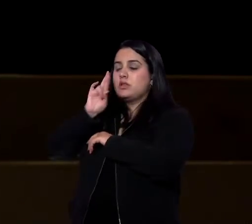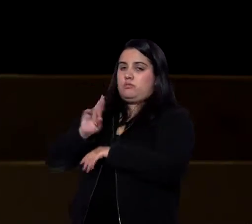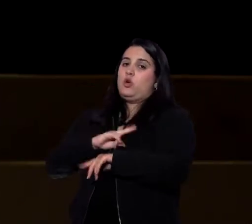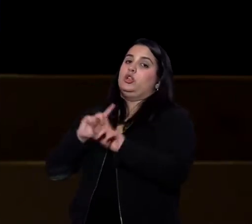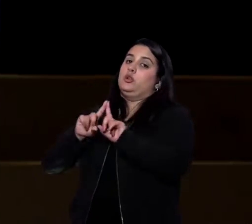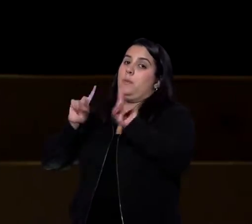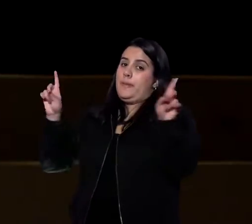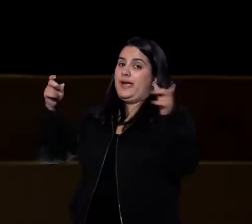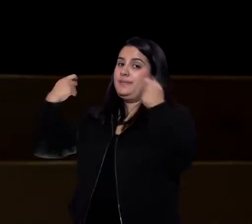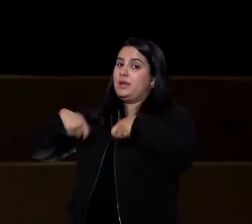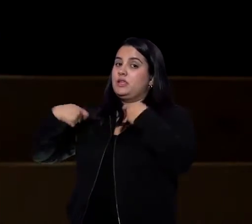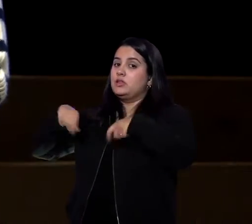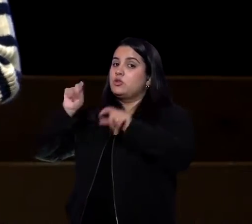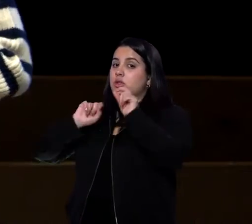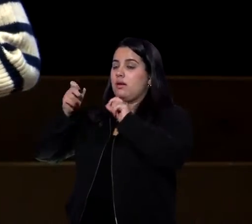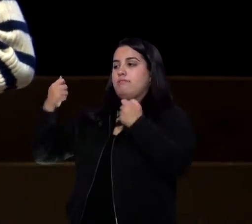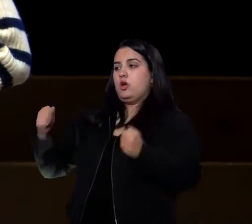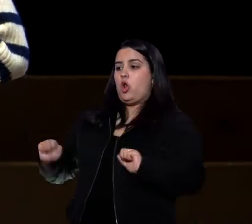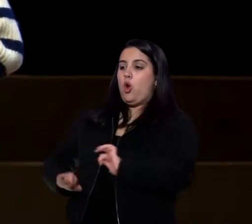nome de Jesus.